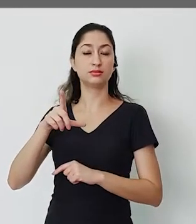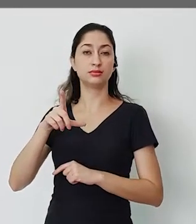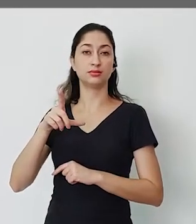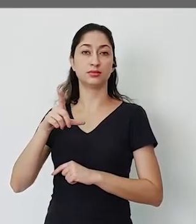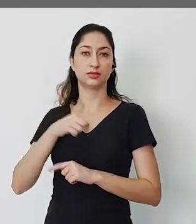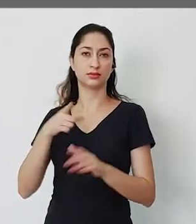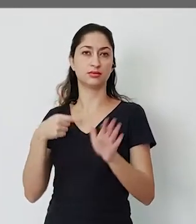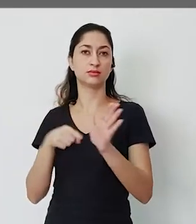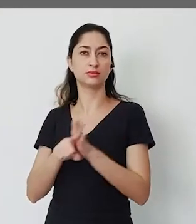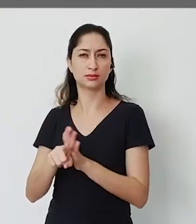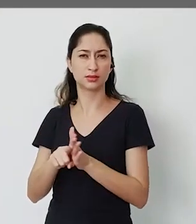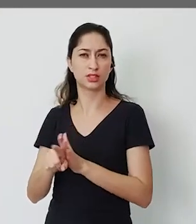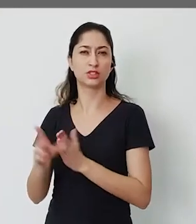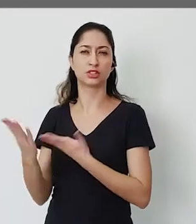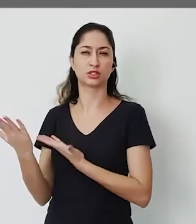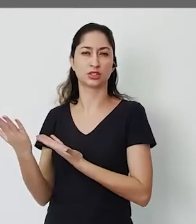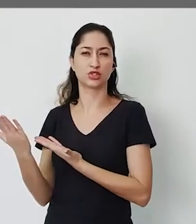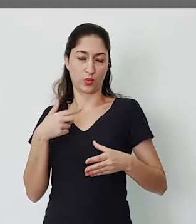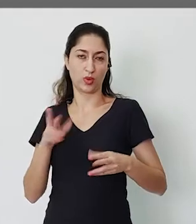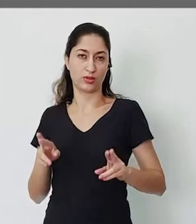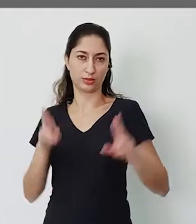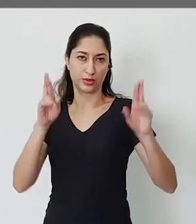Isso aí, valeu demais.